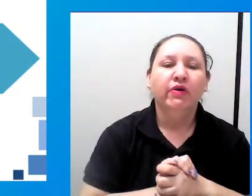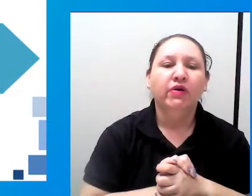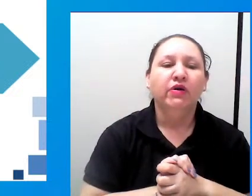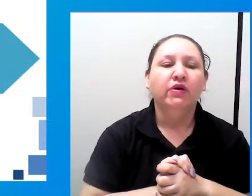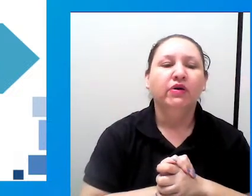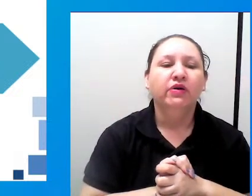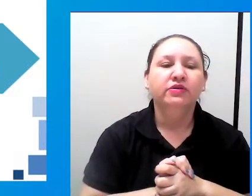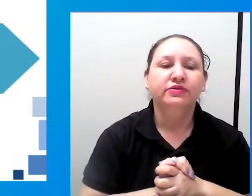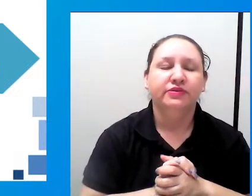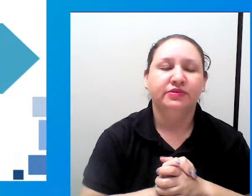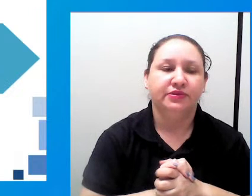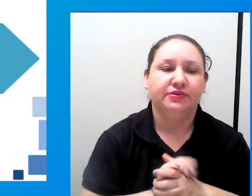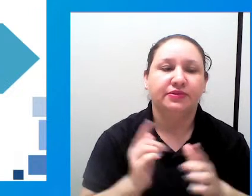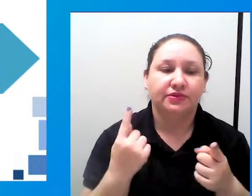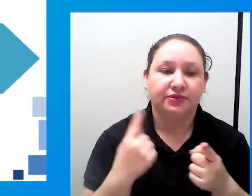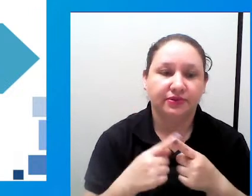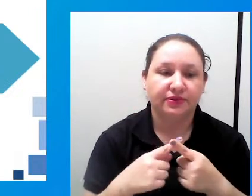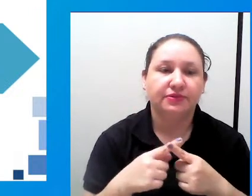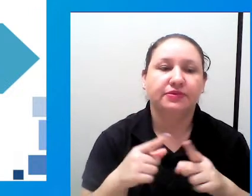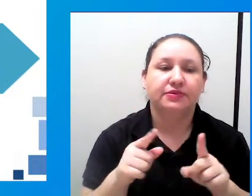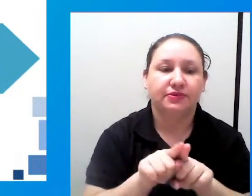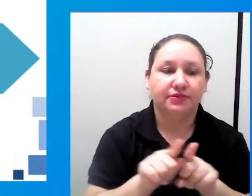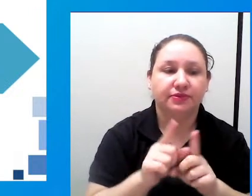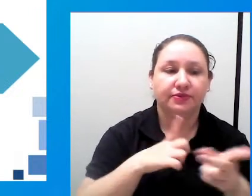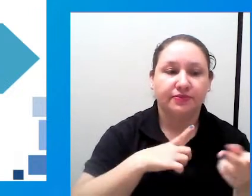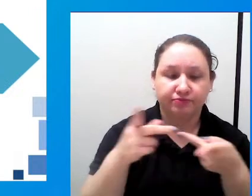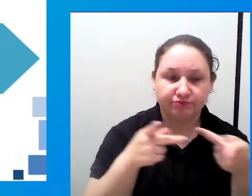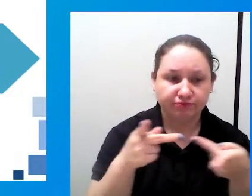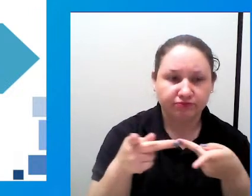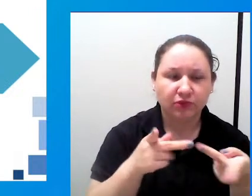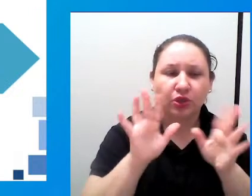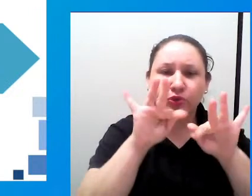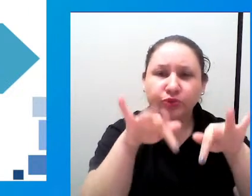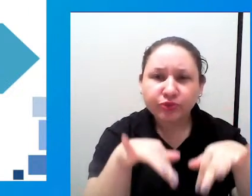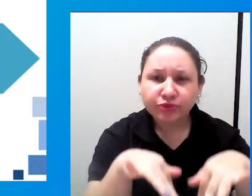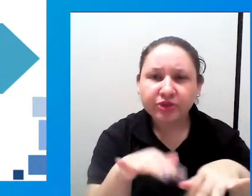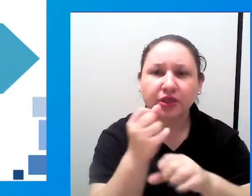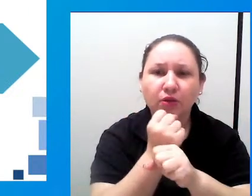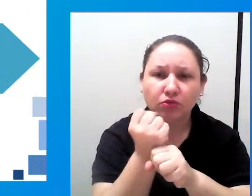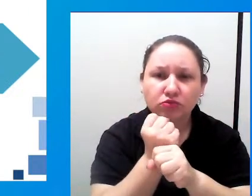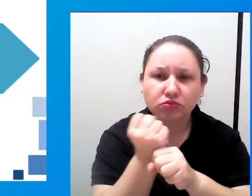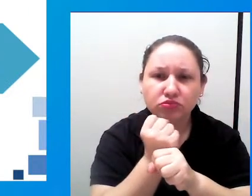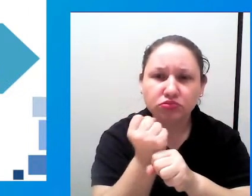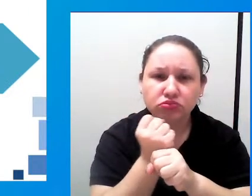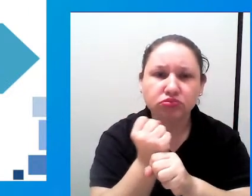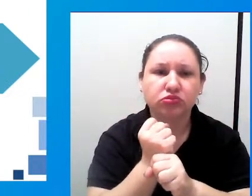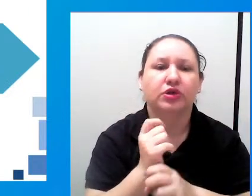fazer um projeto ao final de cada ano letivo. E, atualmente, depois